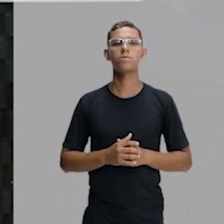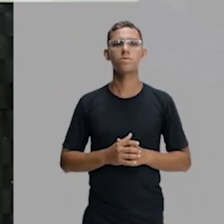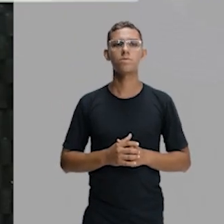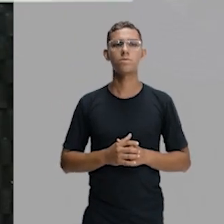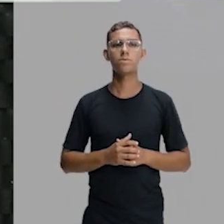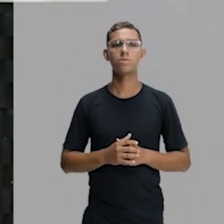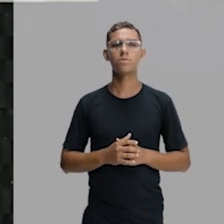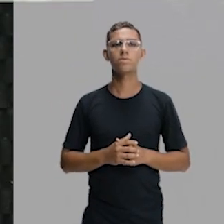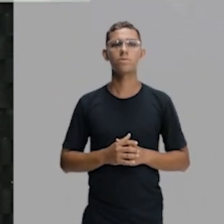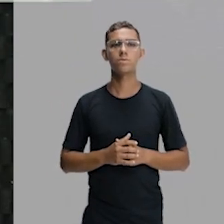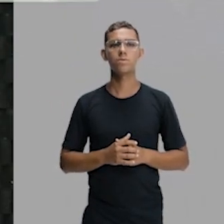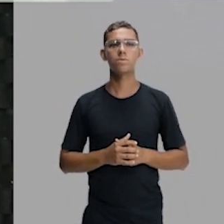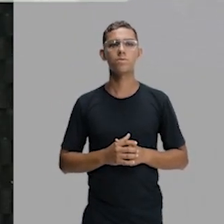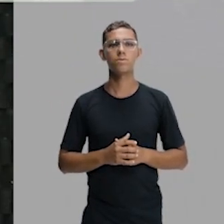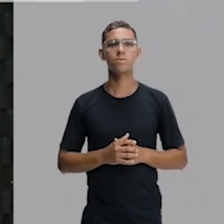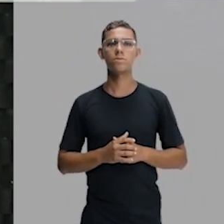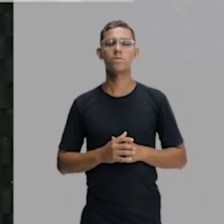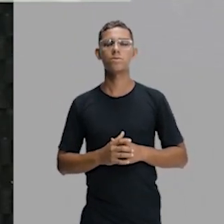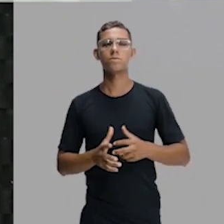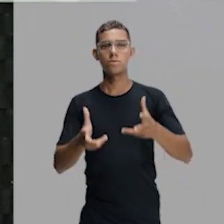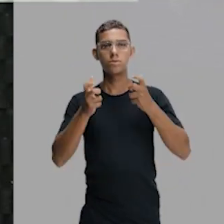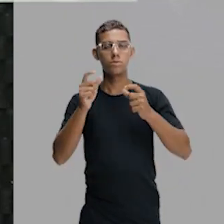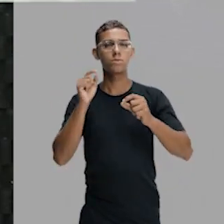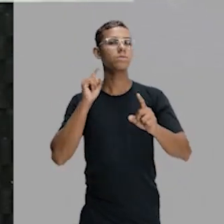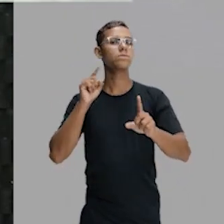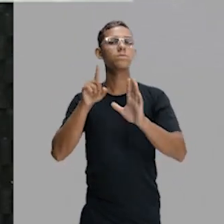Azinho. Aí eu te pergunto, pessoal, ó.